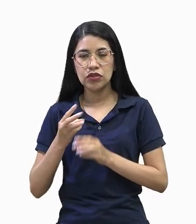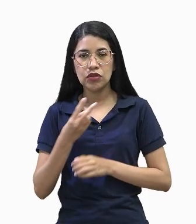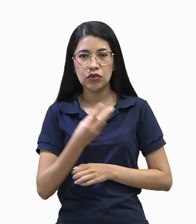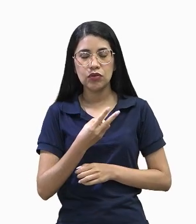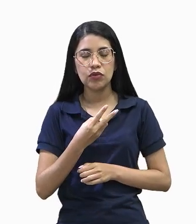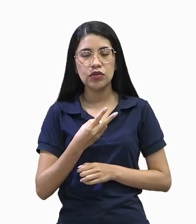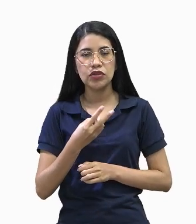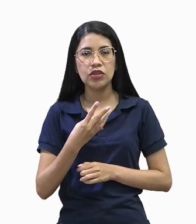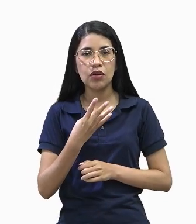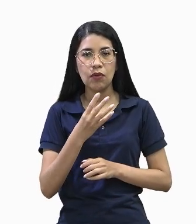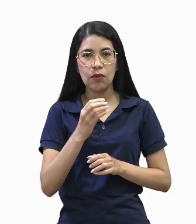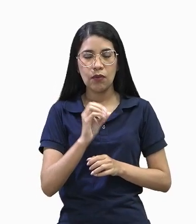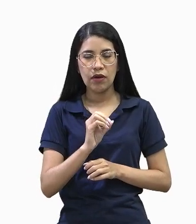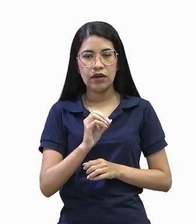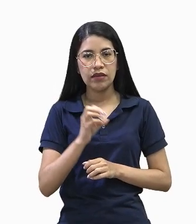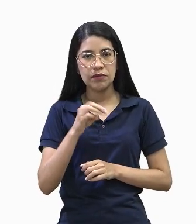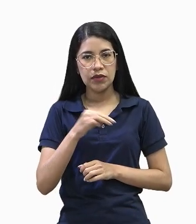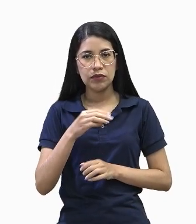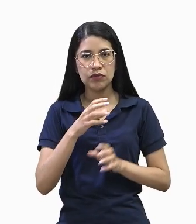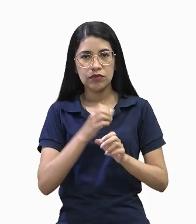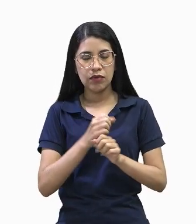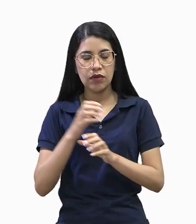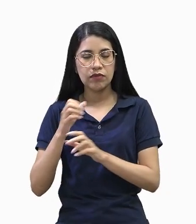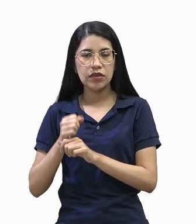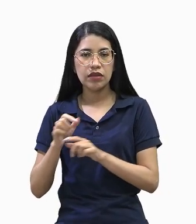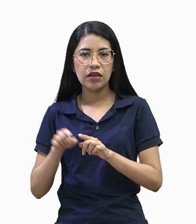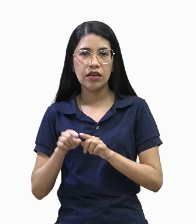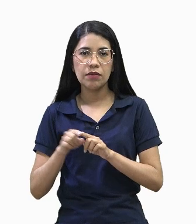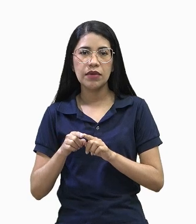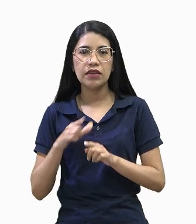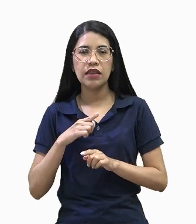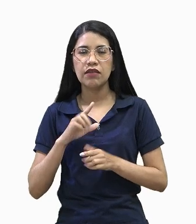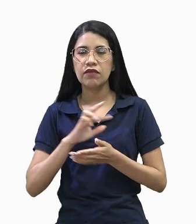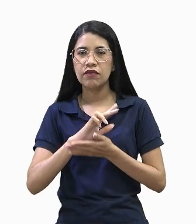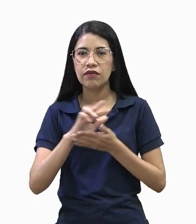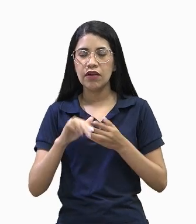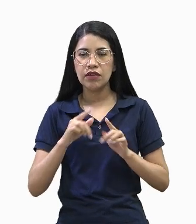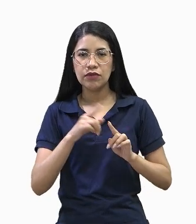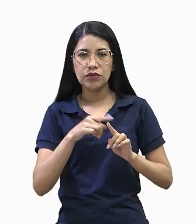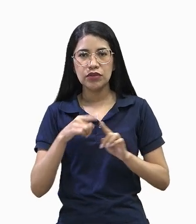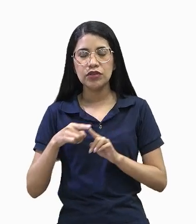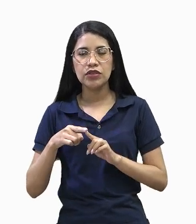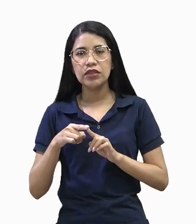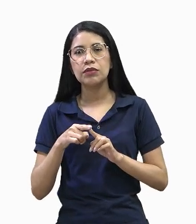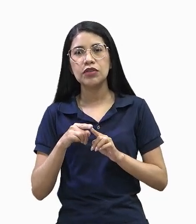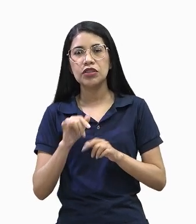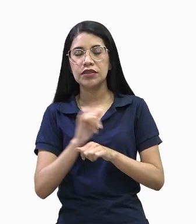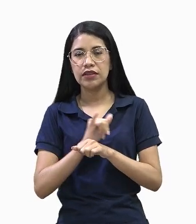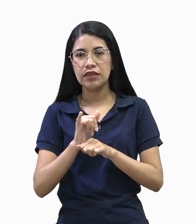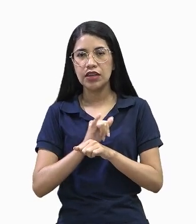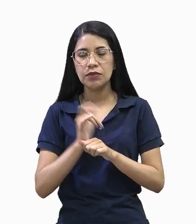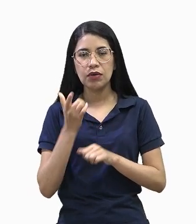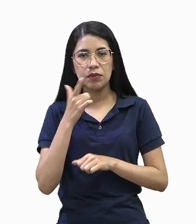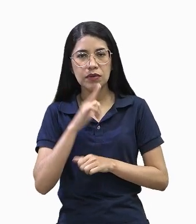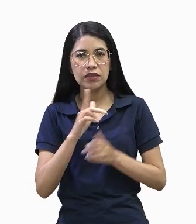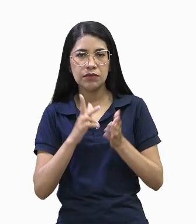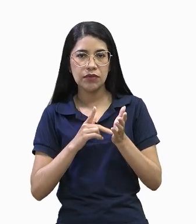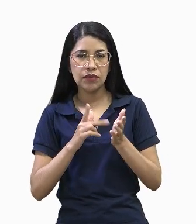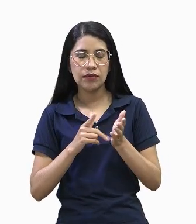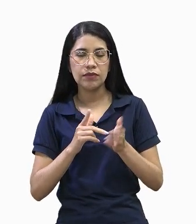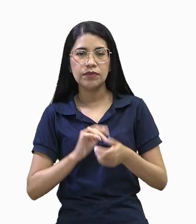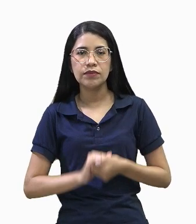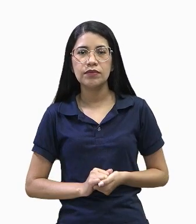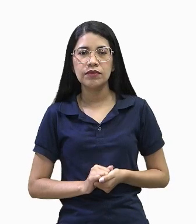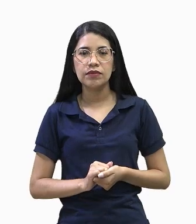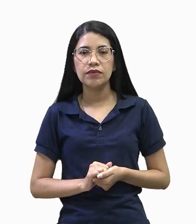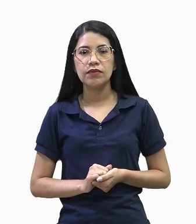minutos, através de diferentes jogadas, como try, ensaio, e chute ao gol, conversion,